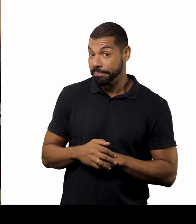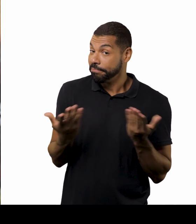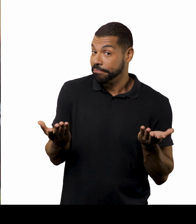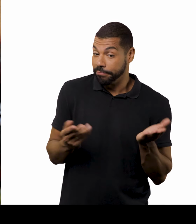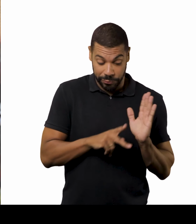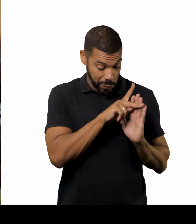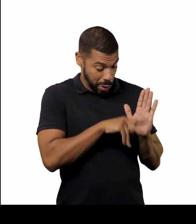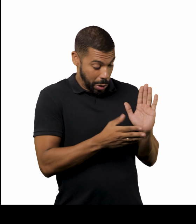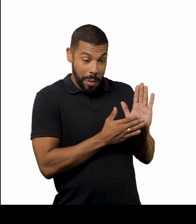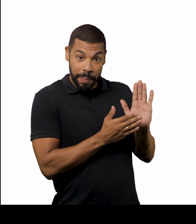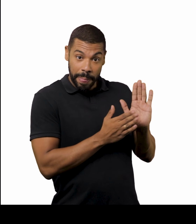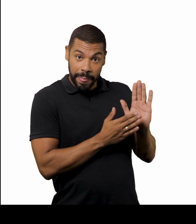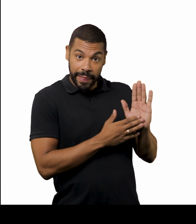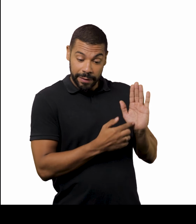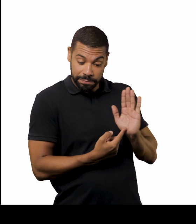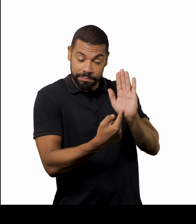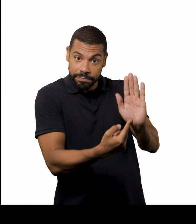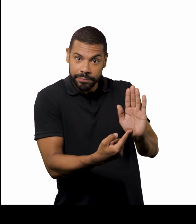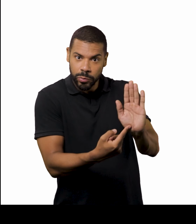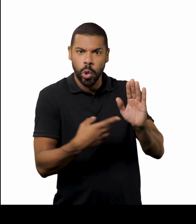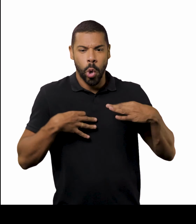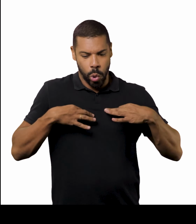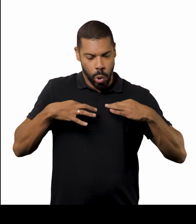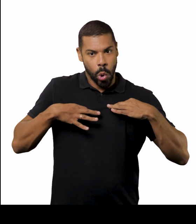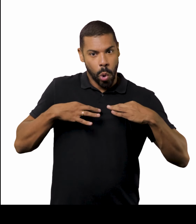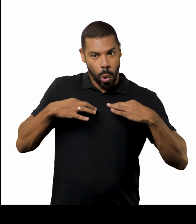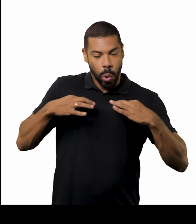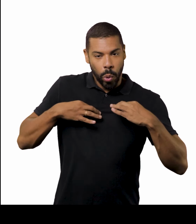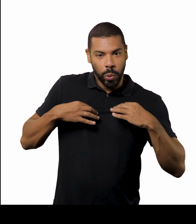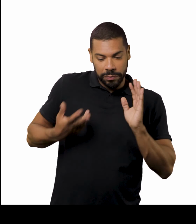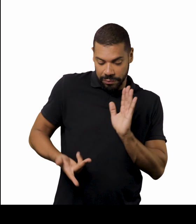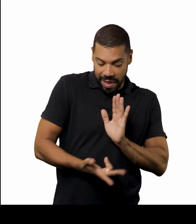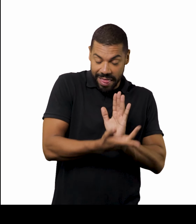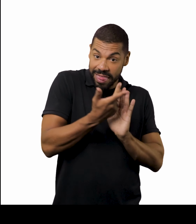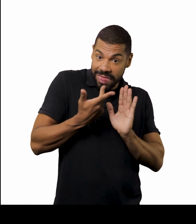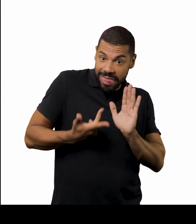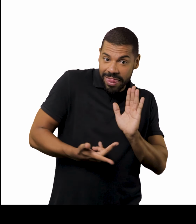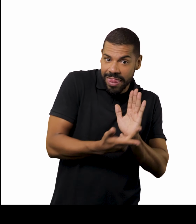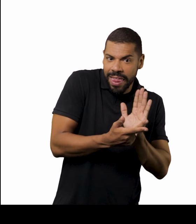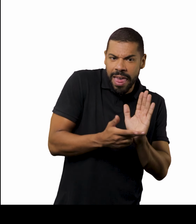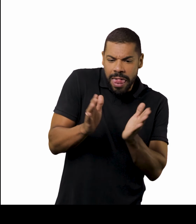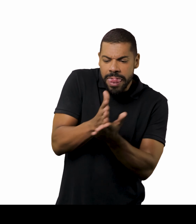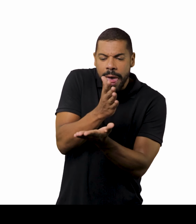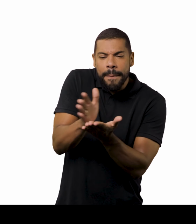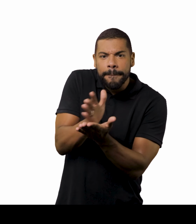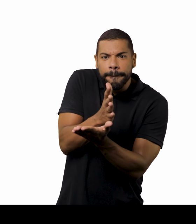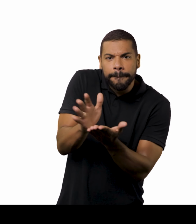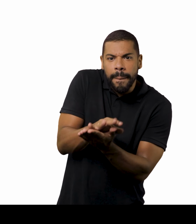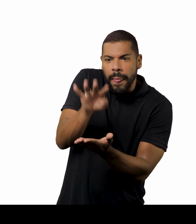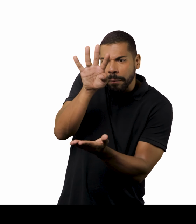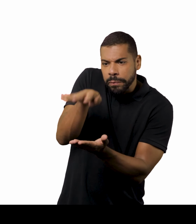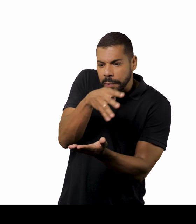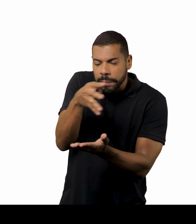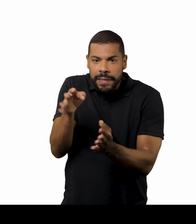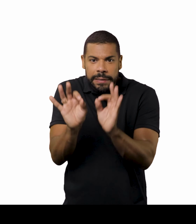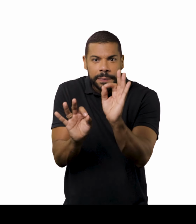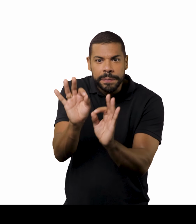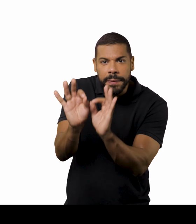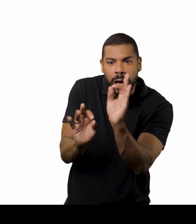que eu propus para ela era fazer um tecido, estampar o tecido com o desenho dela, fatiar todo e depois reconstruir